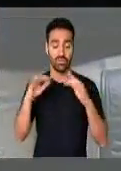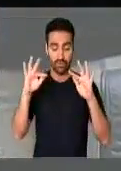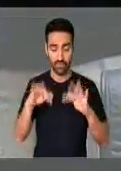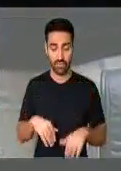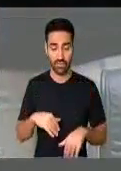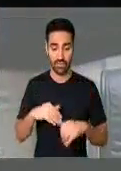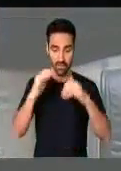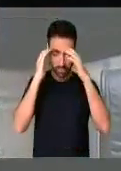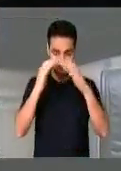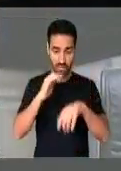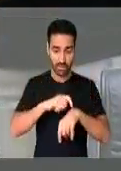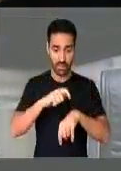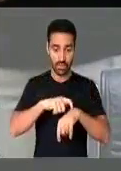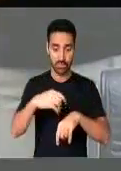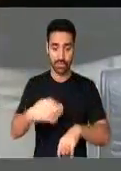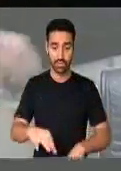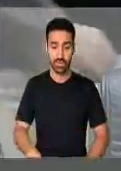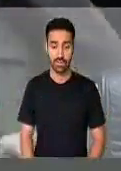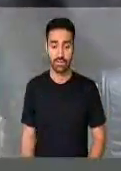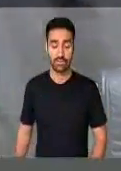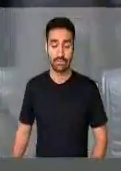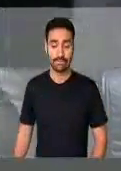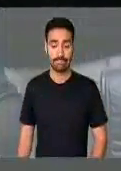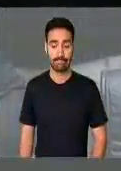tempo estimado.